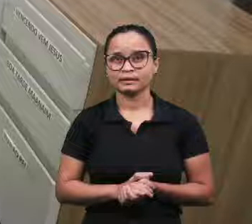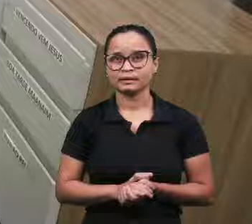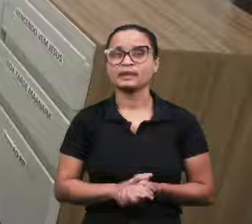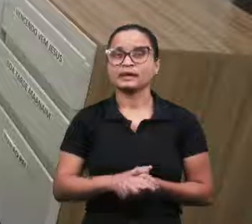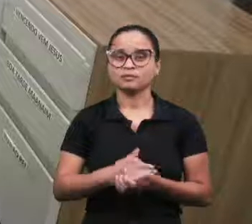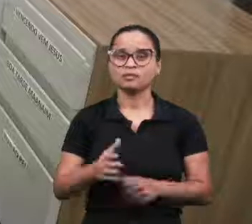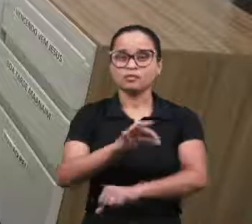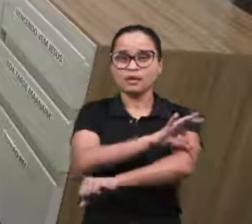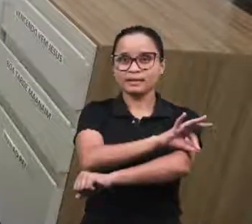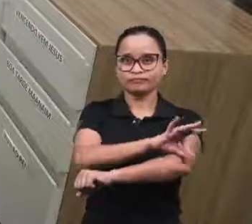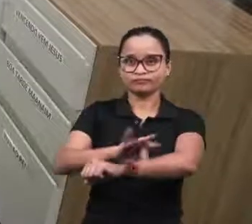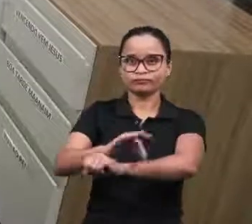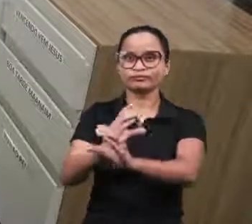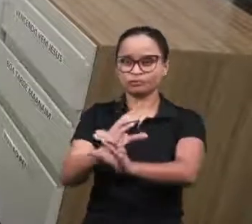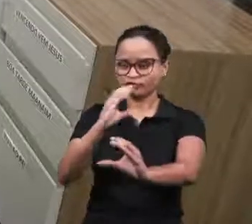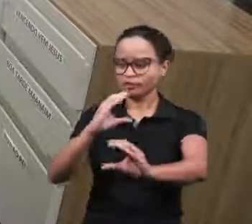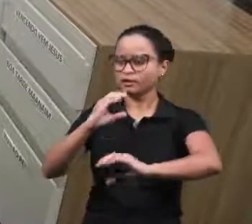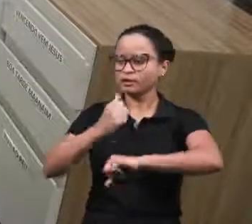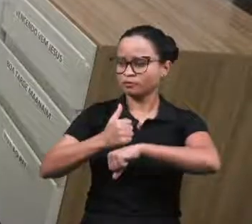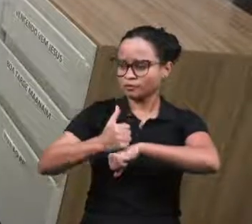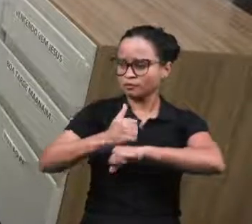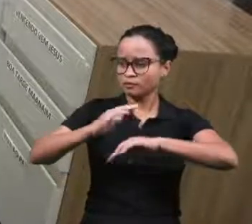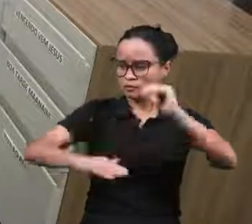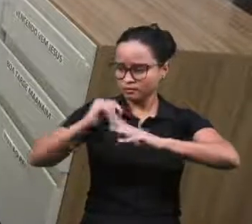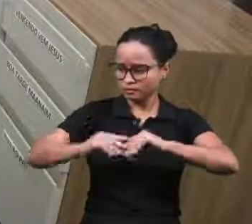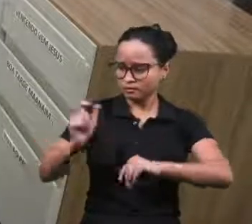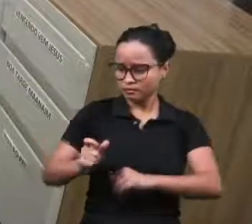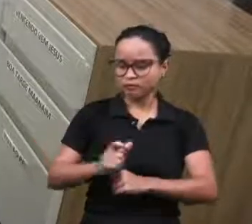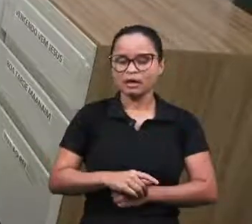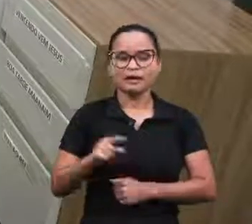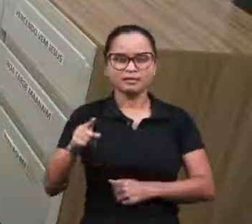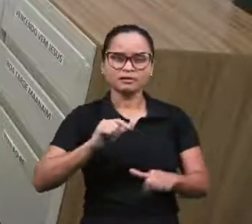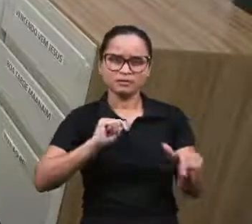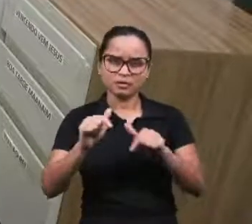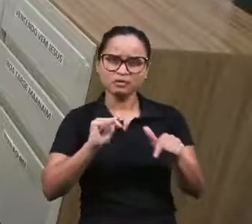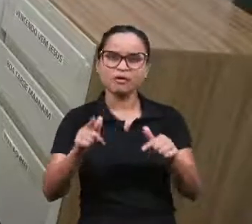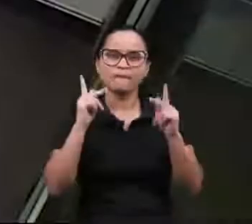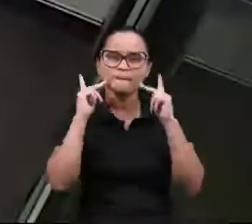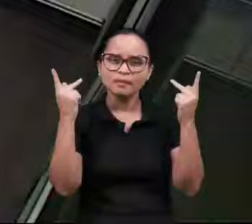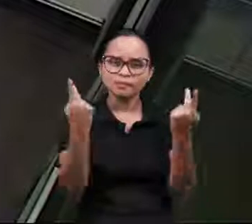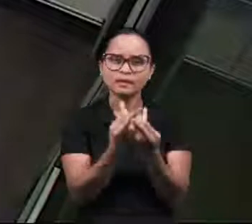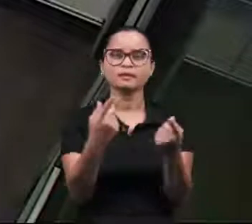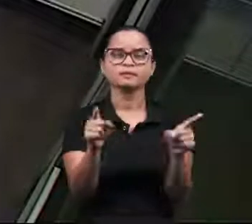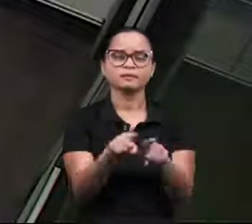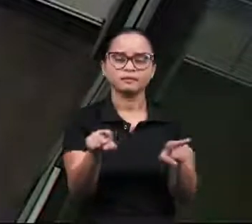engenheiro. O senhor trabalhou também no presbitério nessa área, né, de engenharia?